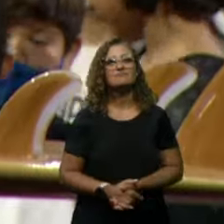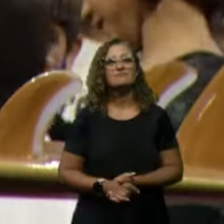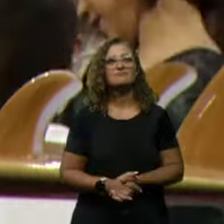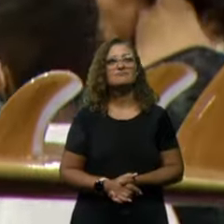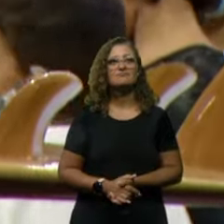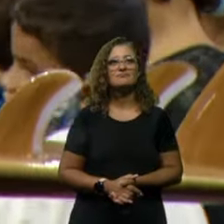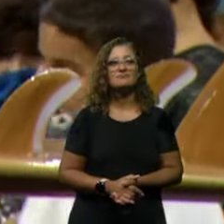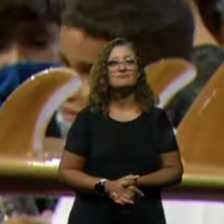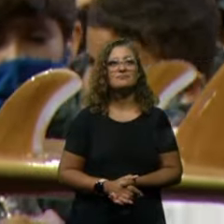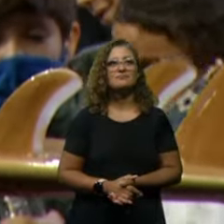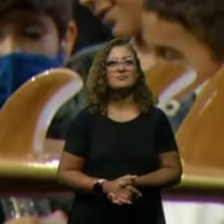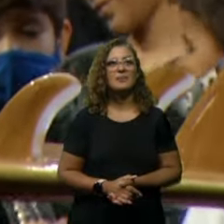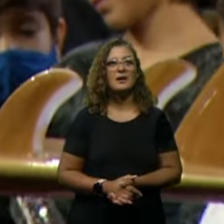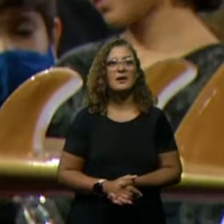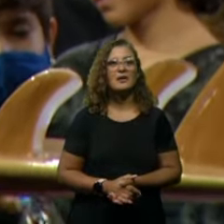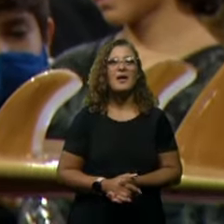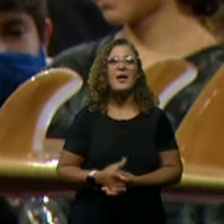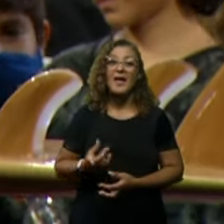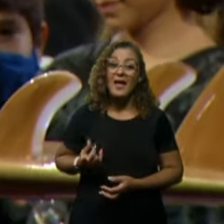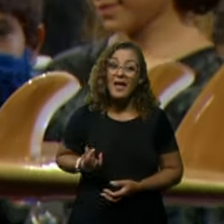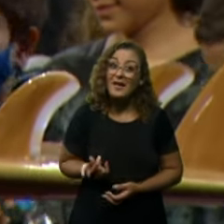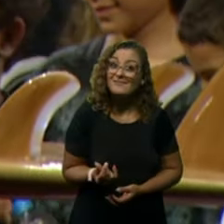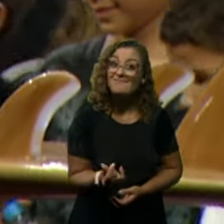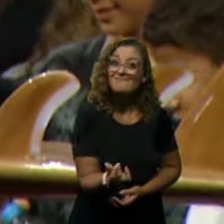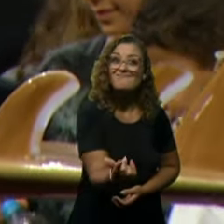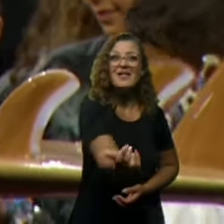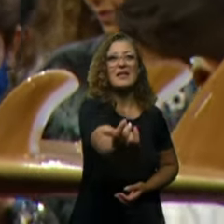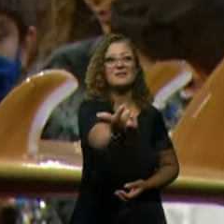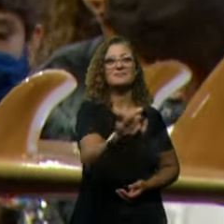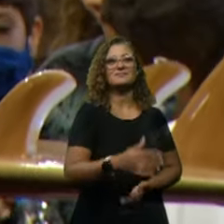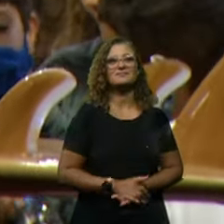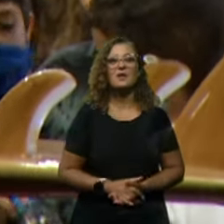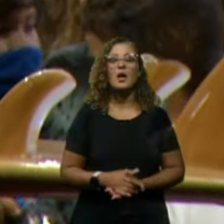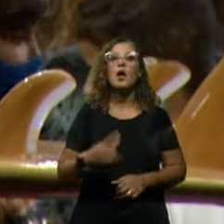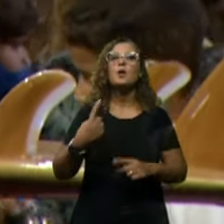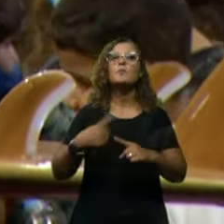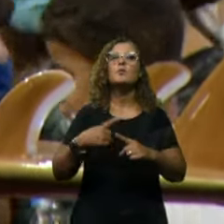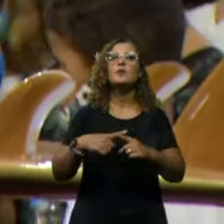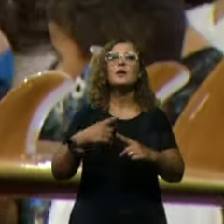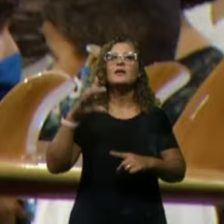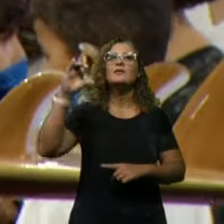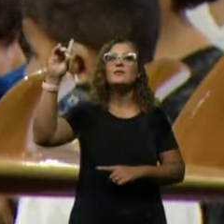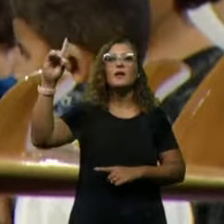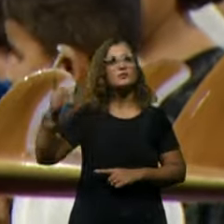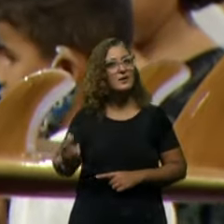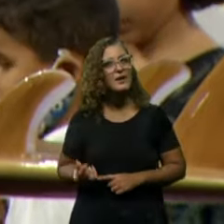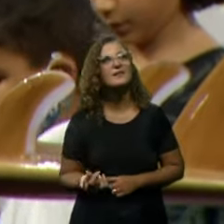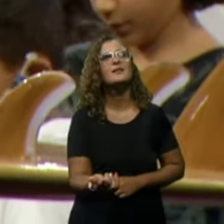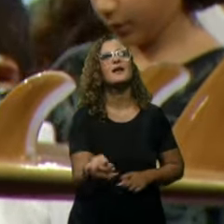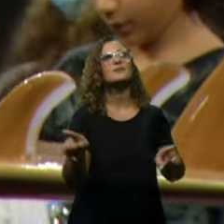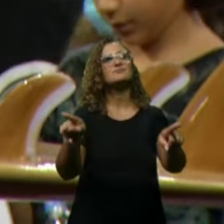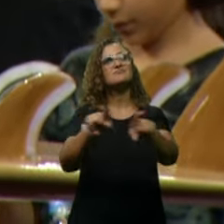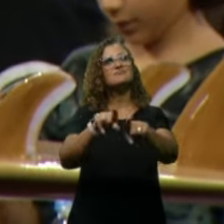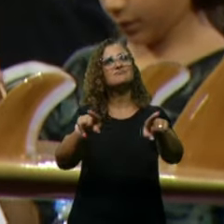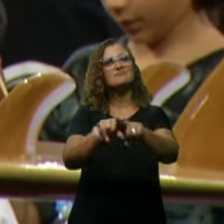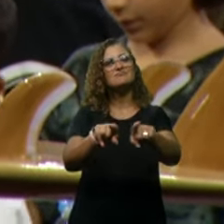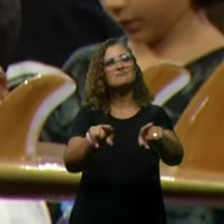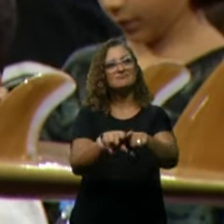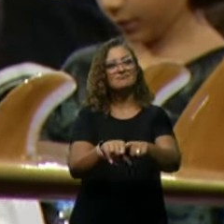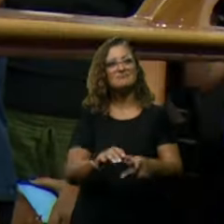termo no aramaico é esse eternamente porque Deus é Ah